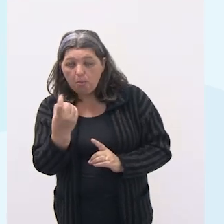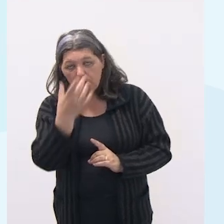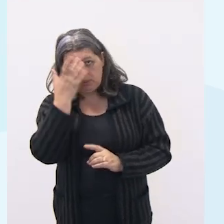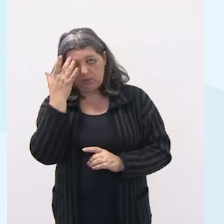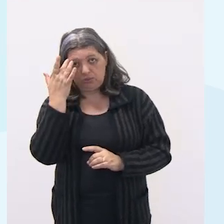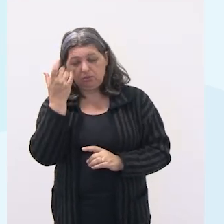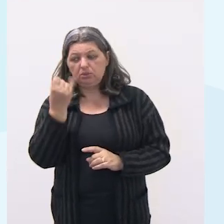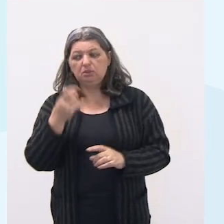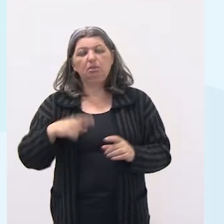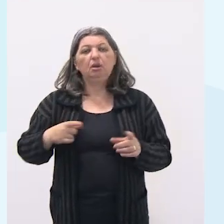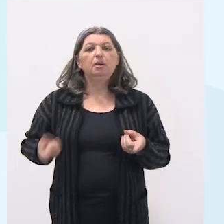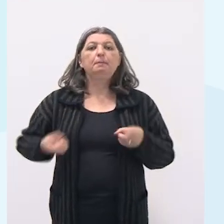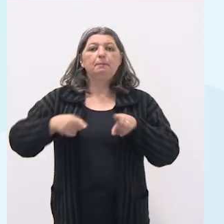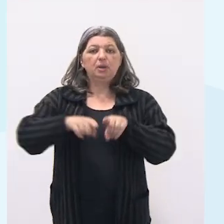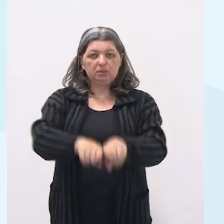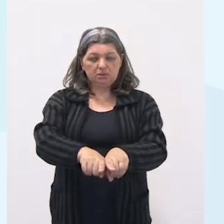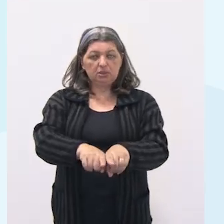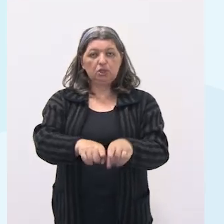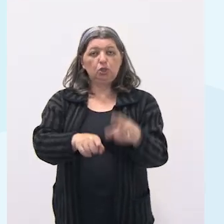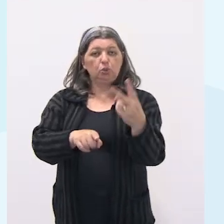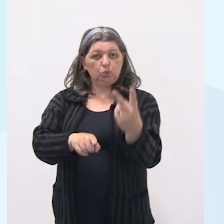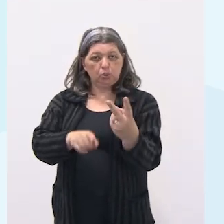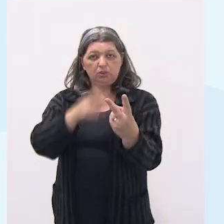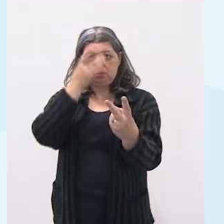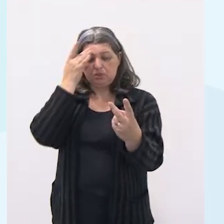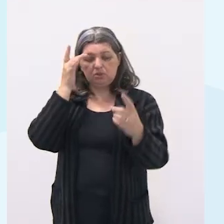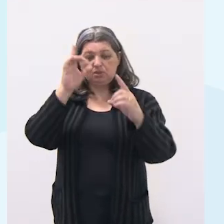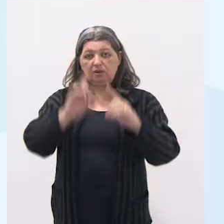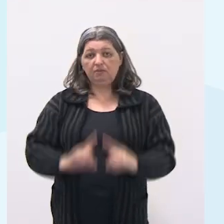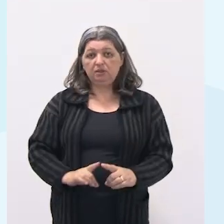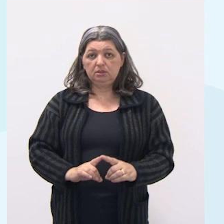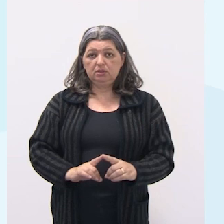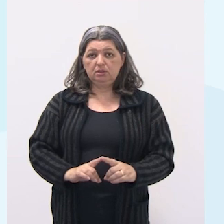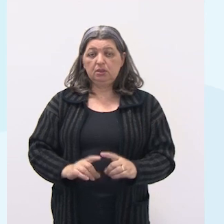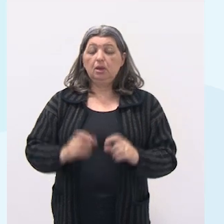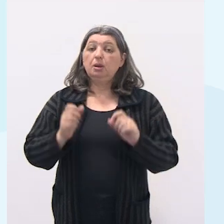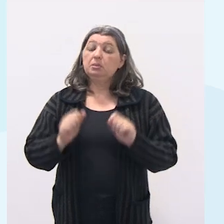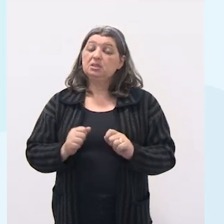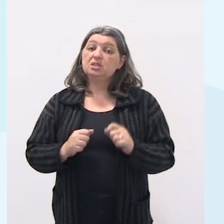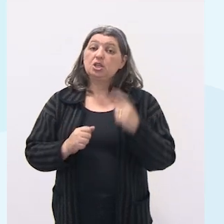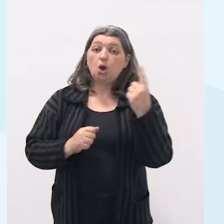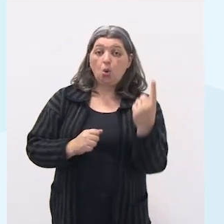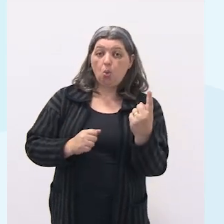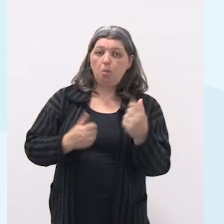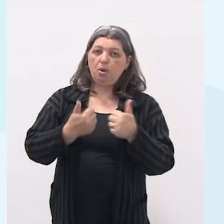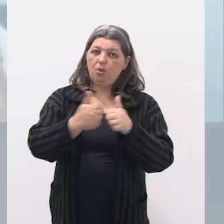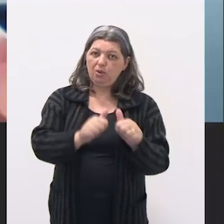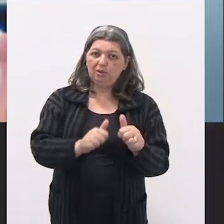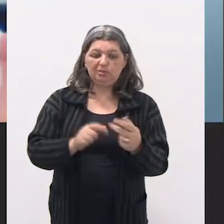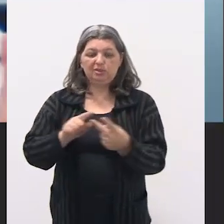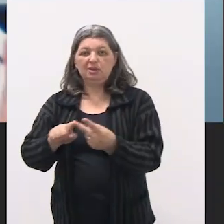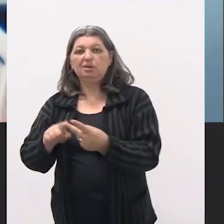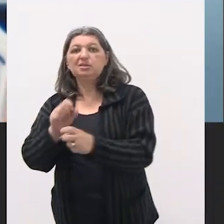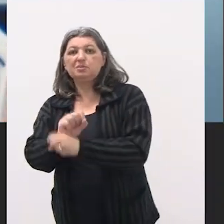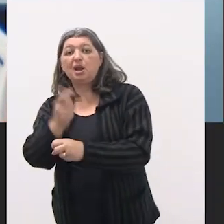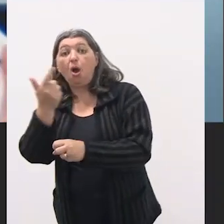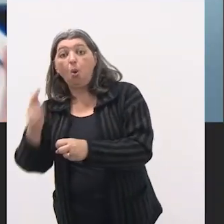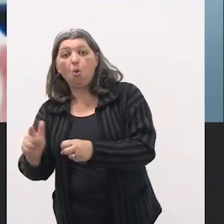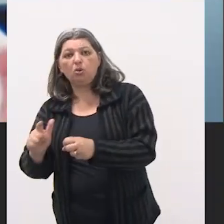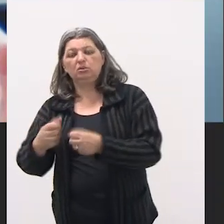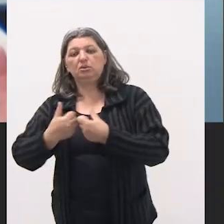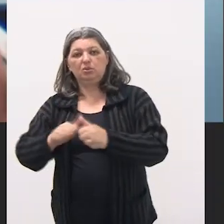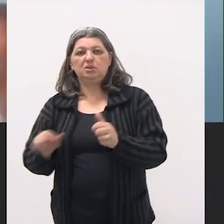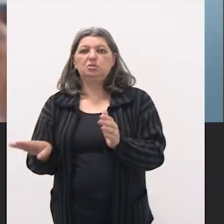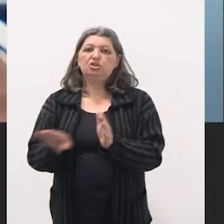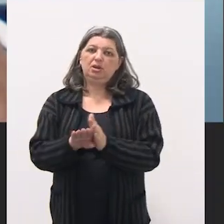uma parceria de duas pessoas com deficiência, vai ter que um ir no ônibus e o outro ir no outro, para ir ao